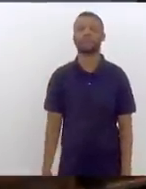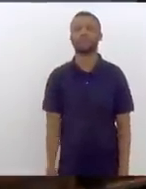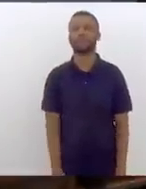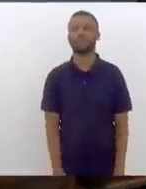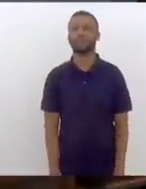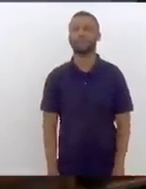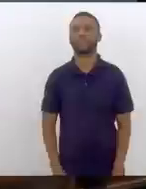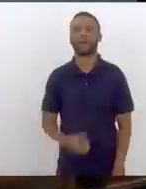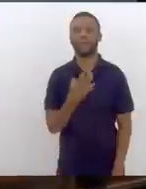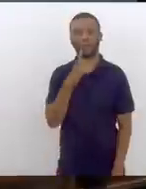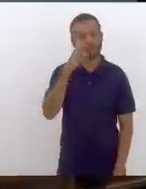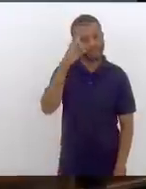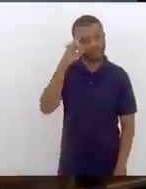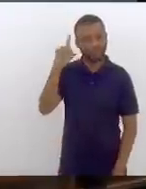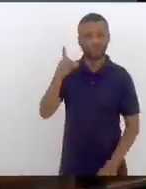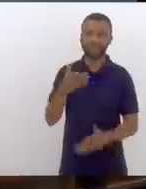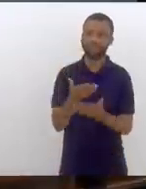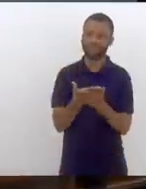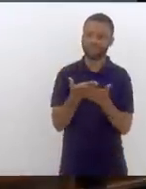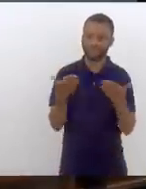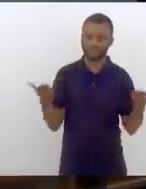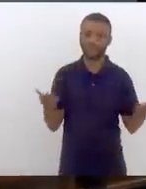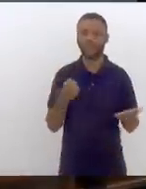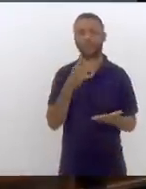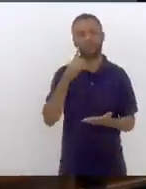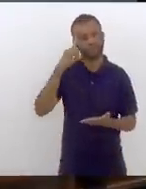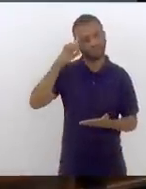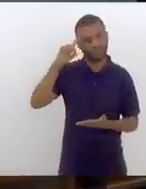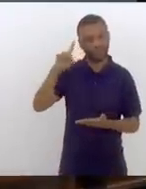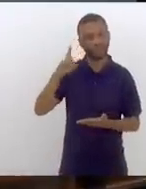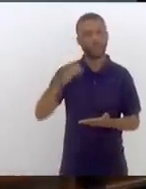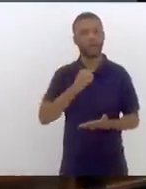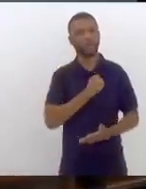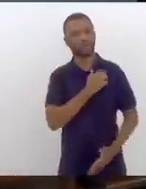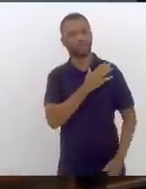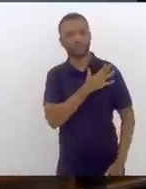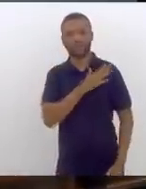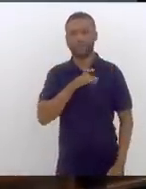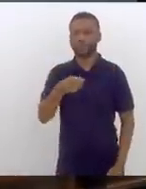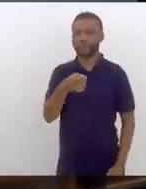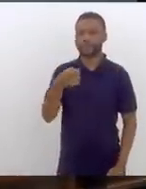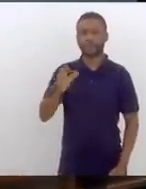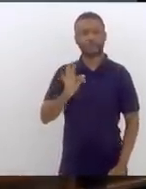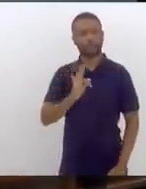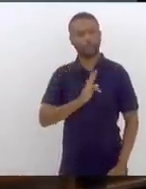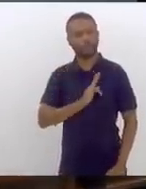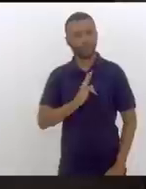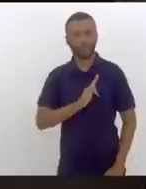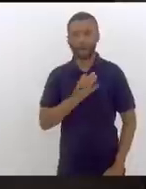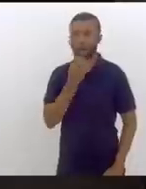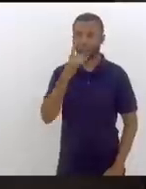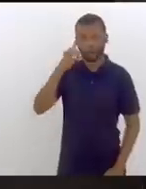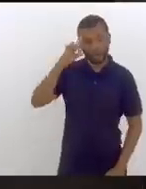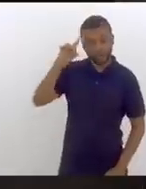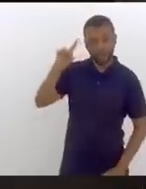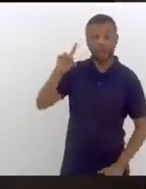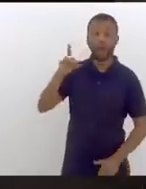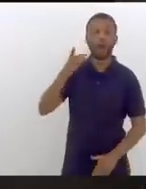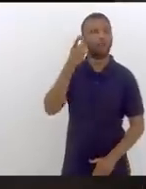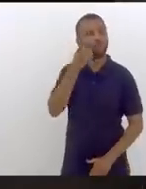a todos Bom dia aos comandantes Bom dia aos policiais aos parlamentares que compõem a